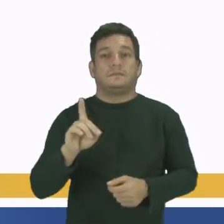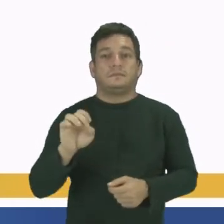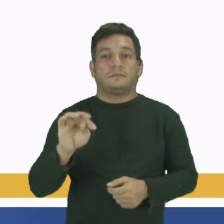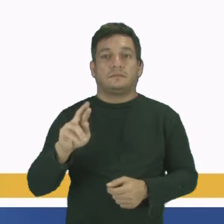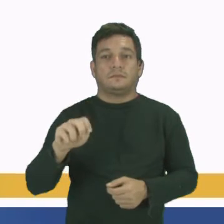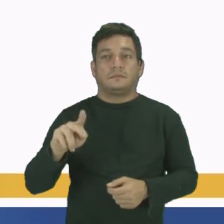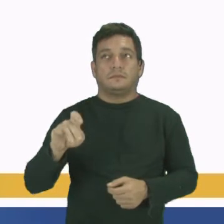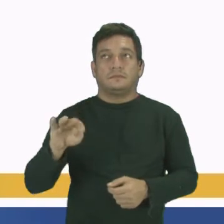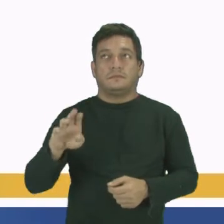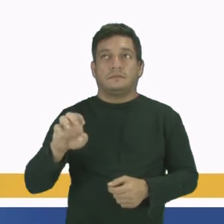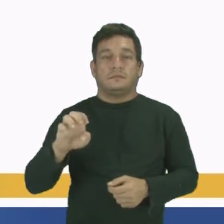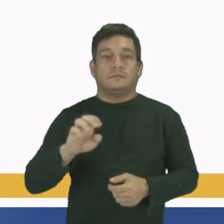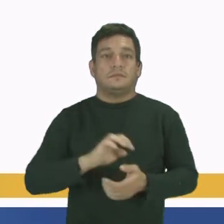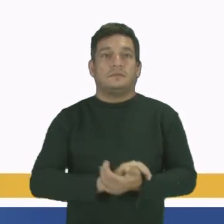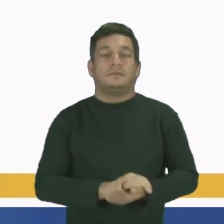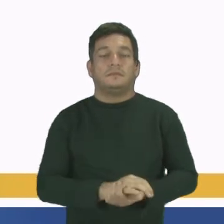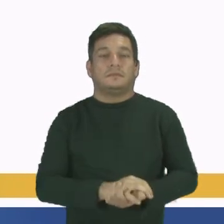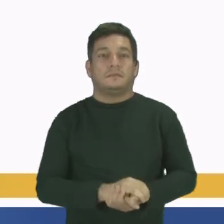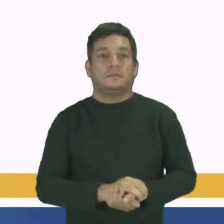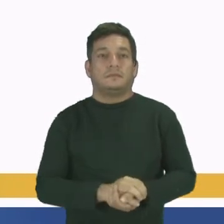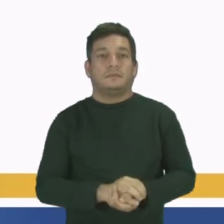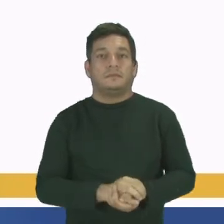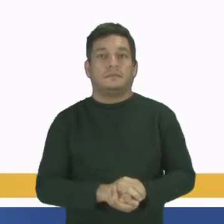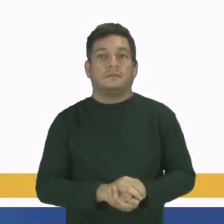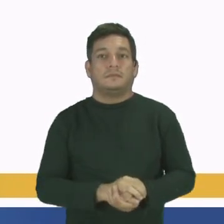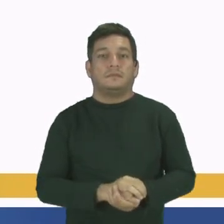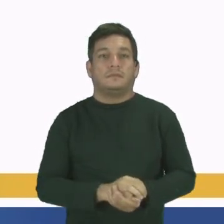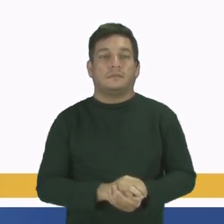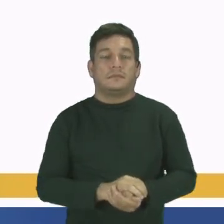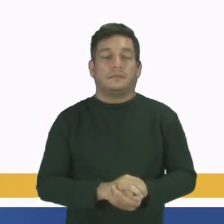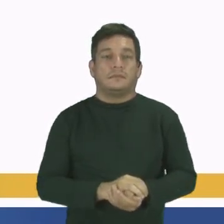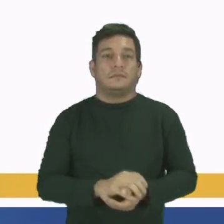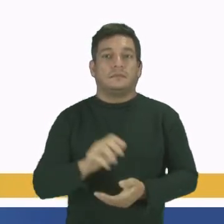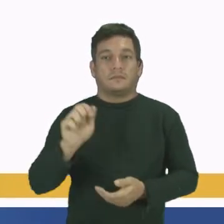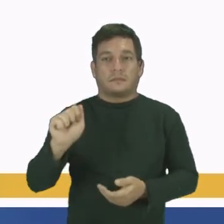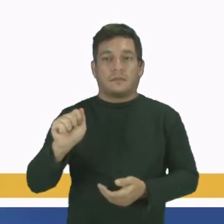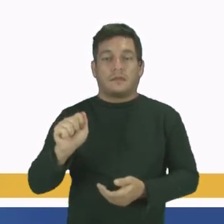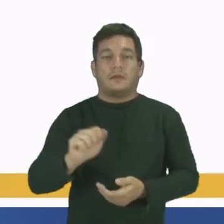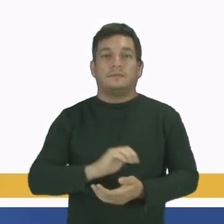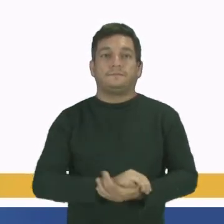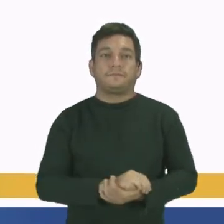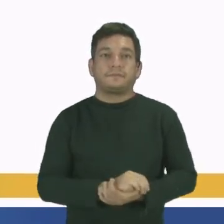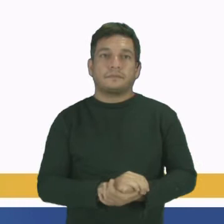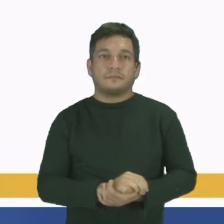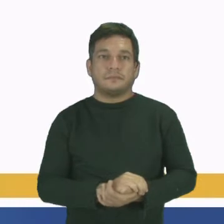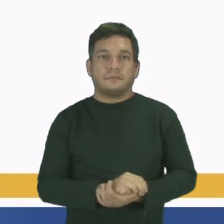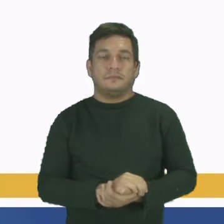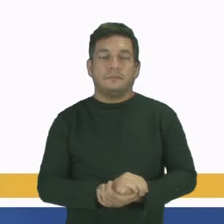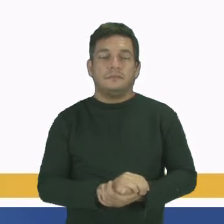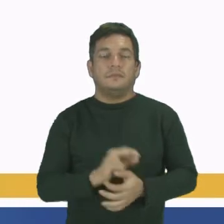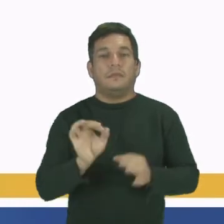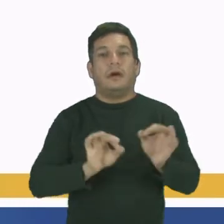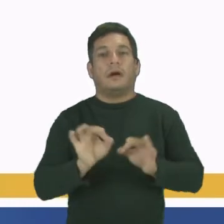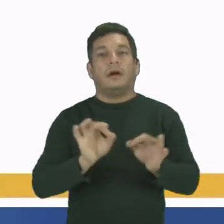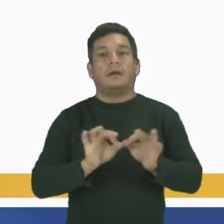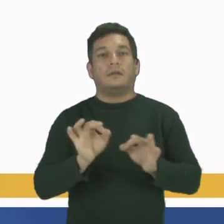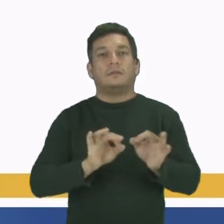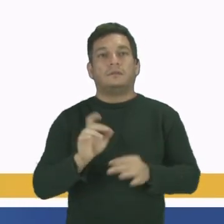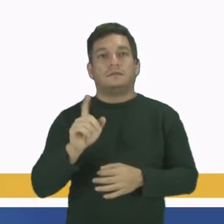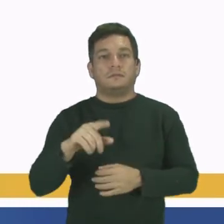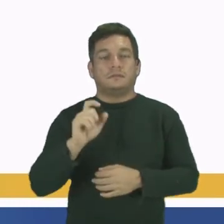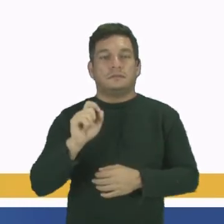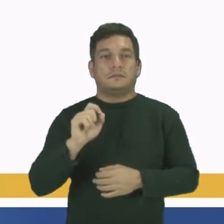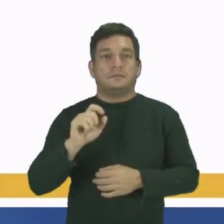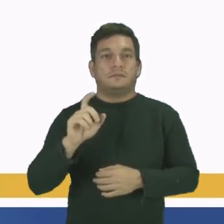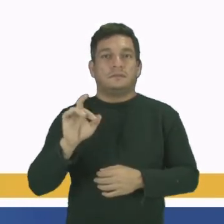determinar o valor desse determinante A. Então, organizando